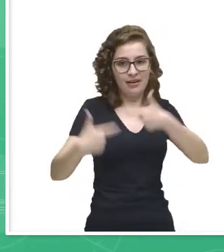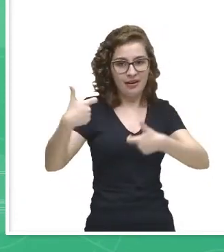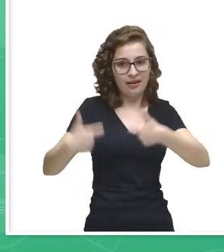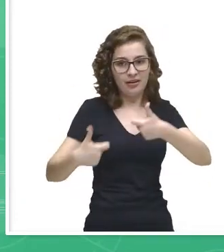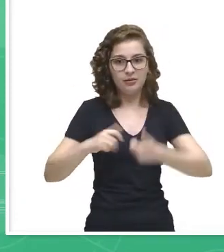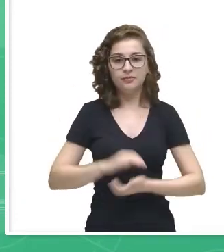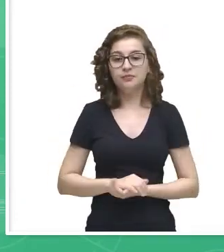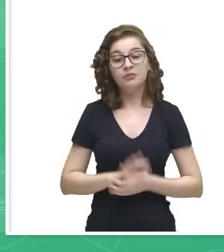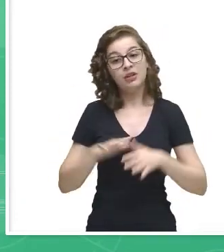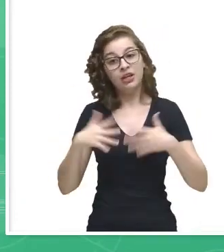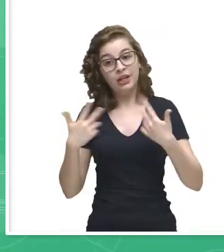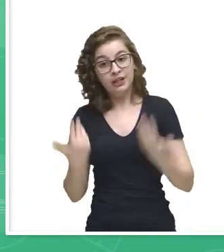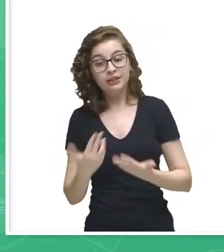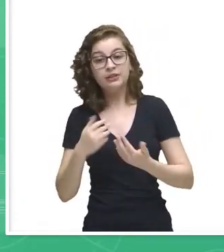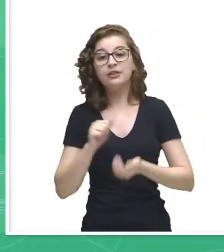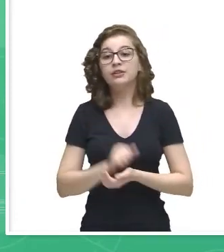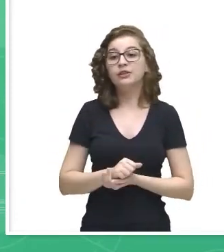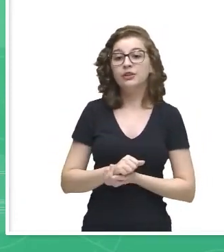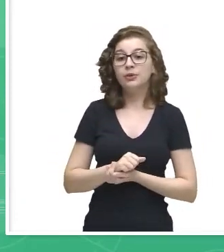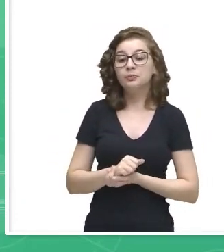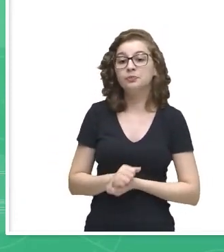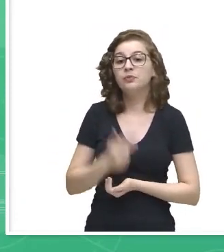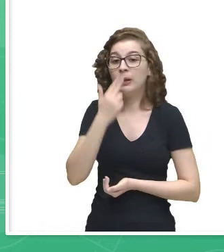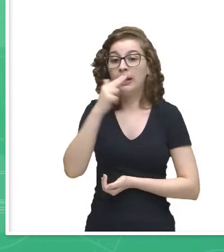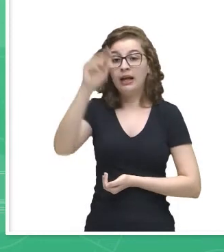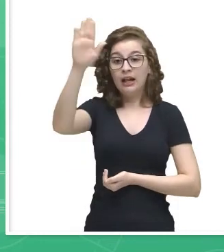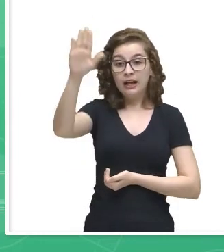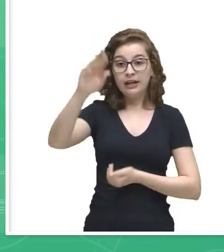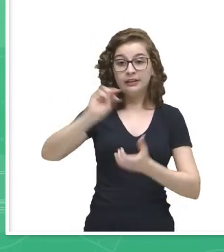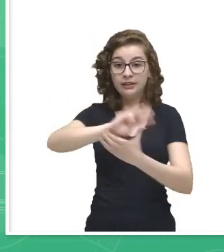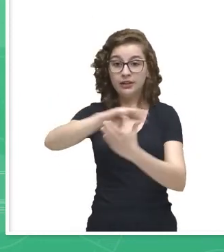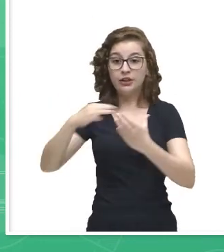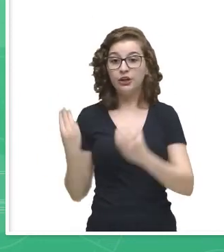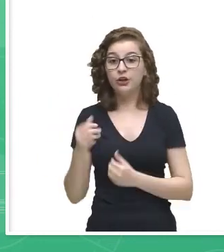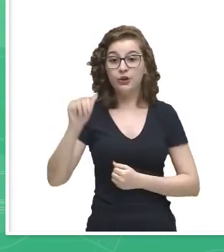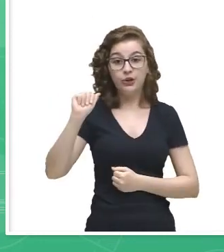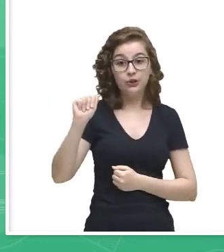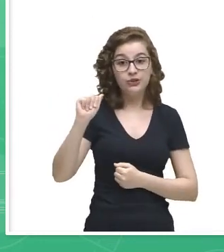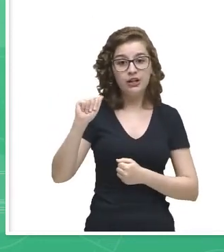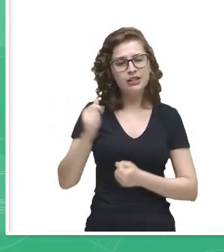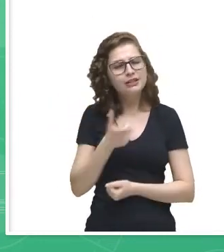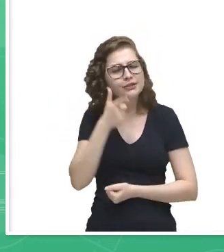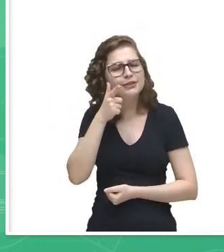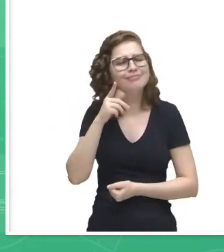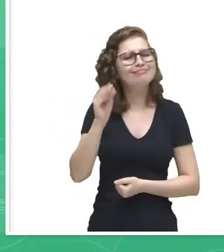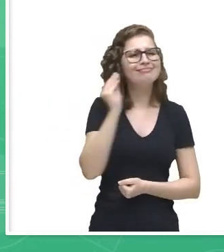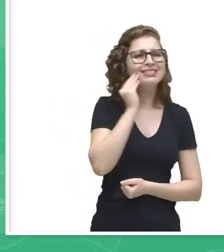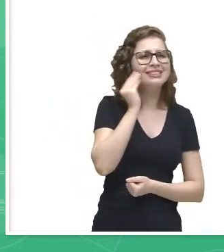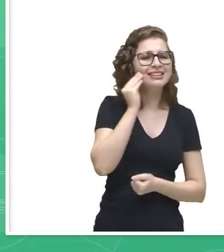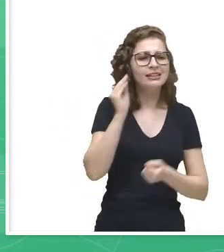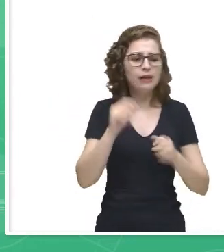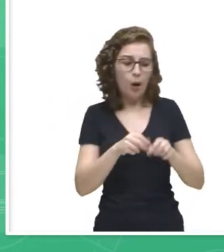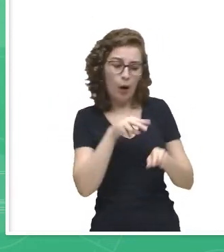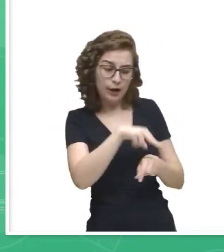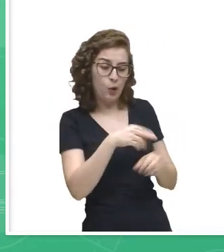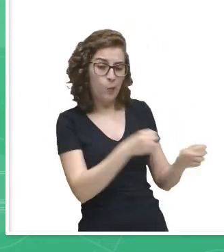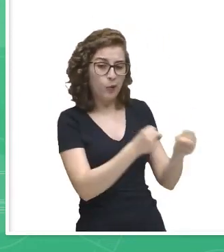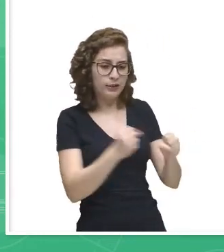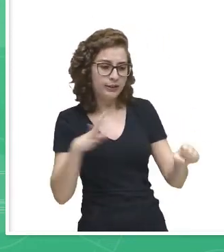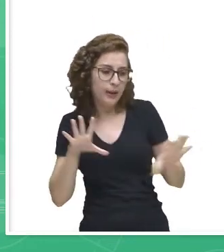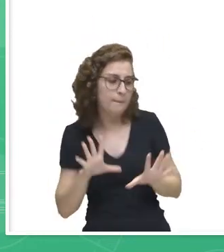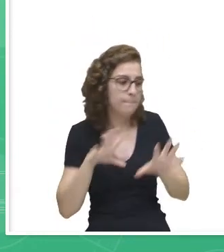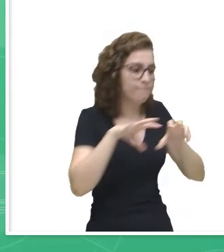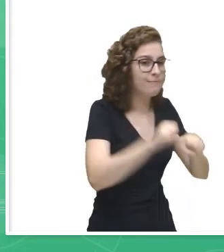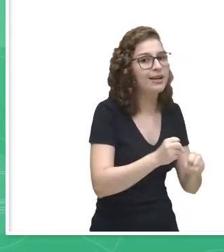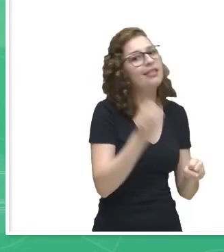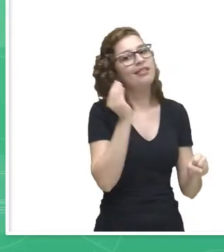Hitler e os seus aliados, eles tentam tomar o poder. Em 1923, eles articulam um golpe no estado da Baviera